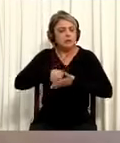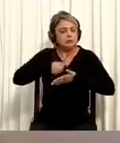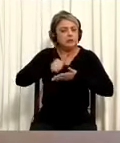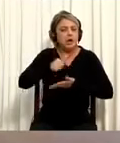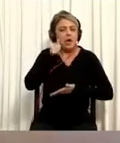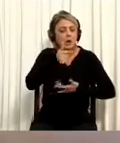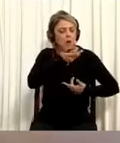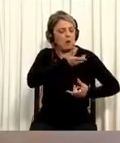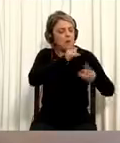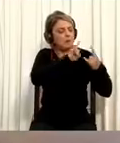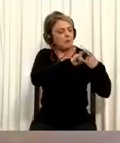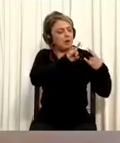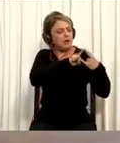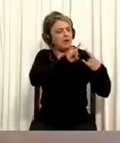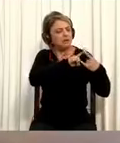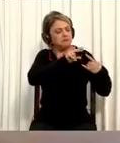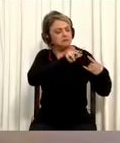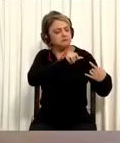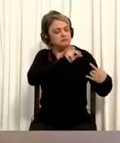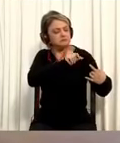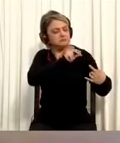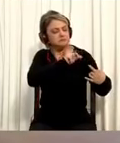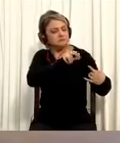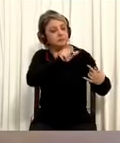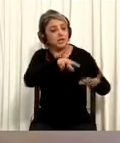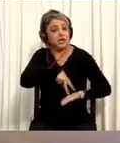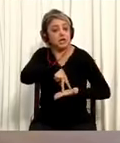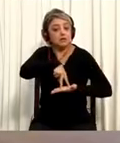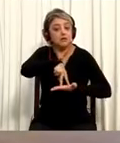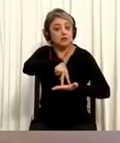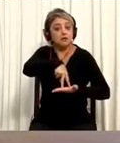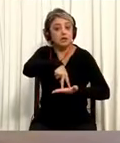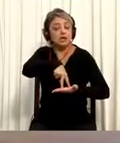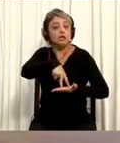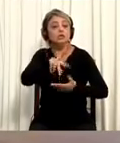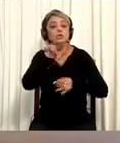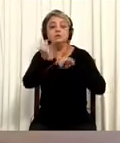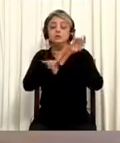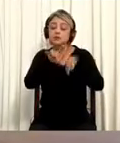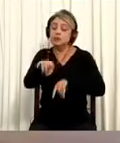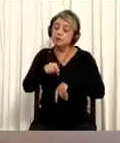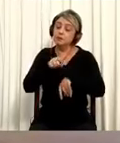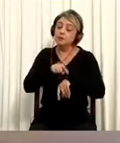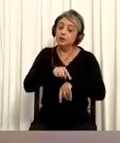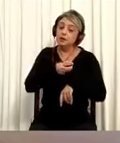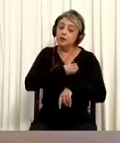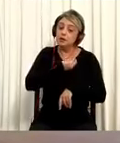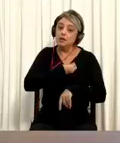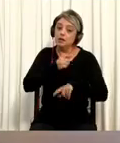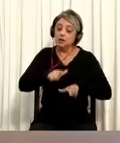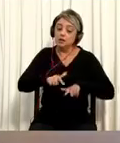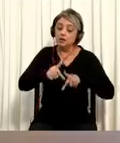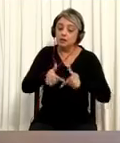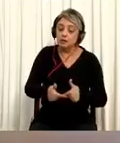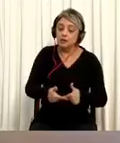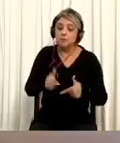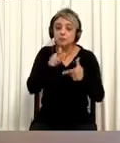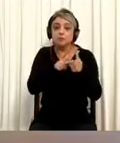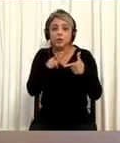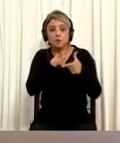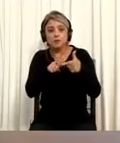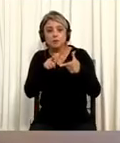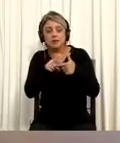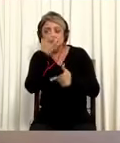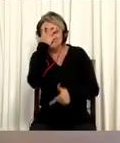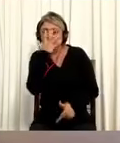que são de linha de frente, né, especialmente nesse momento que a gente está enfrentando aí essa grave crise, que,